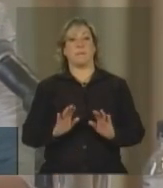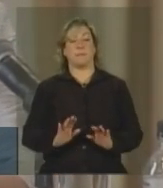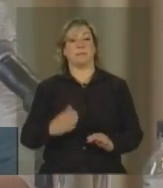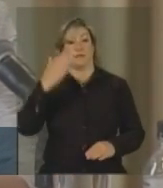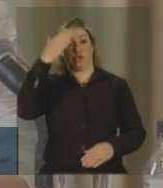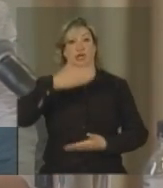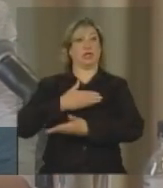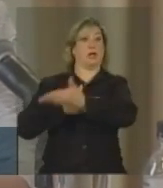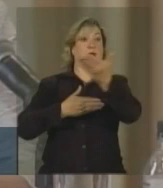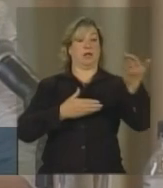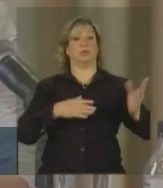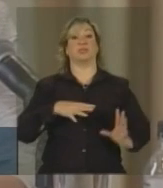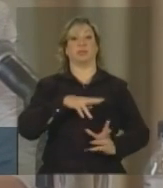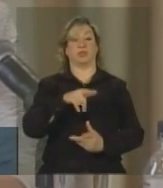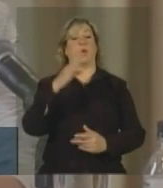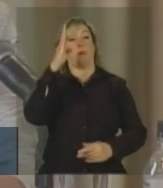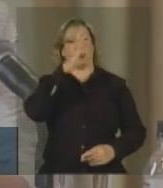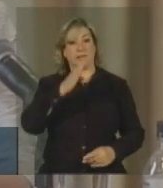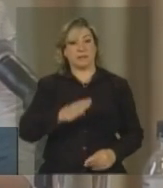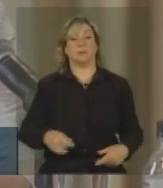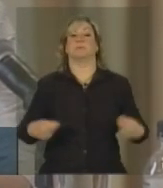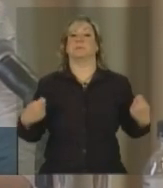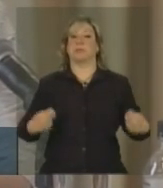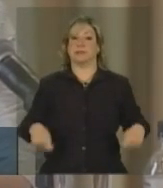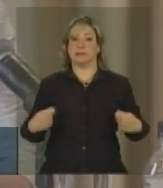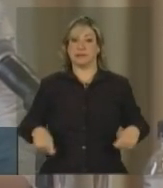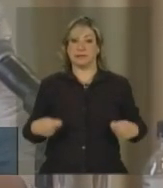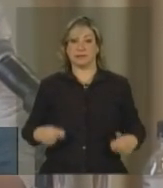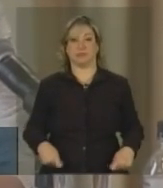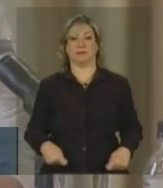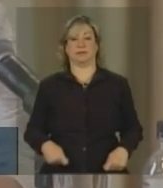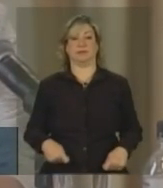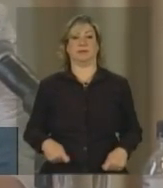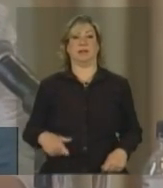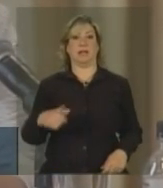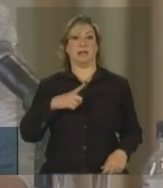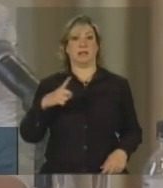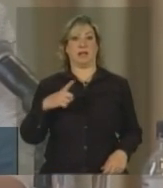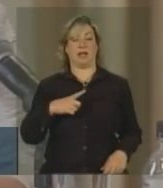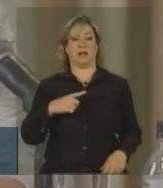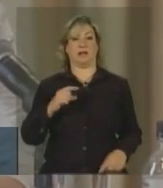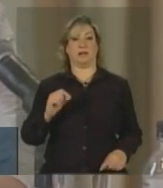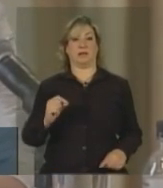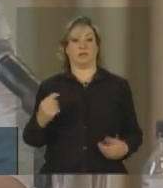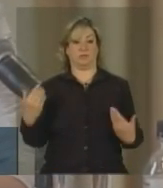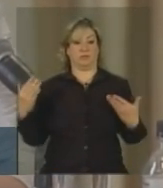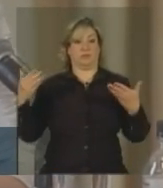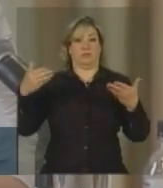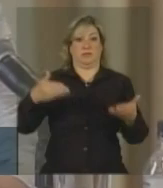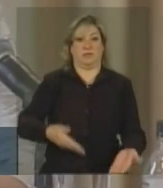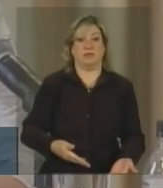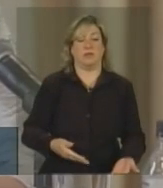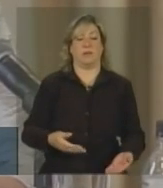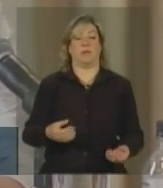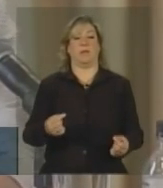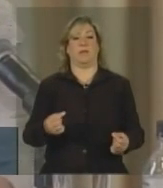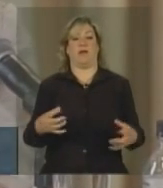mundo. O Brasil tem uma presença muito pequena na área nuclear.